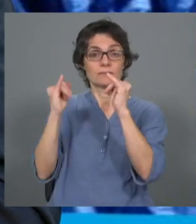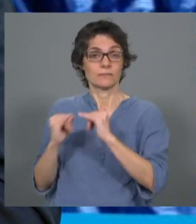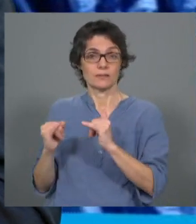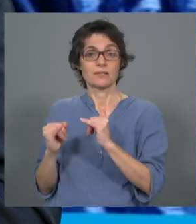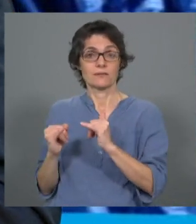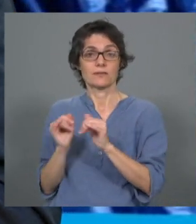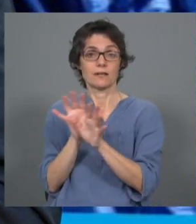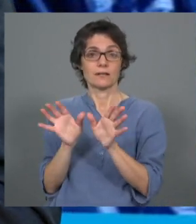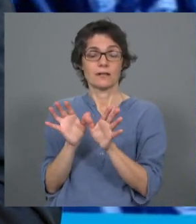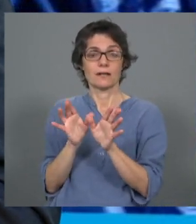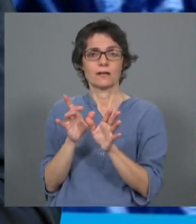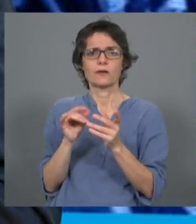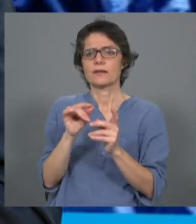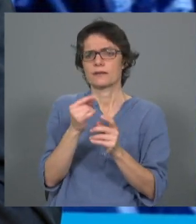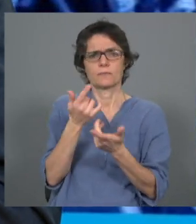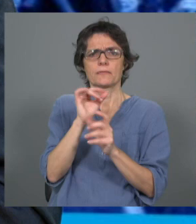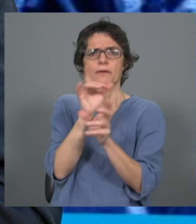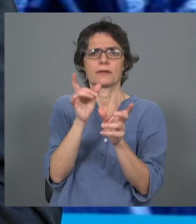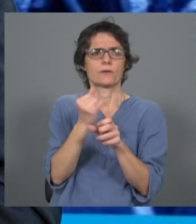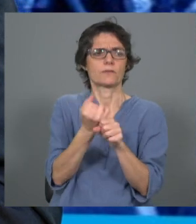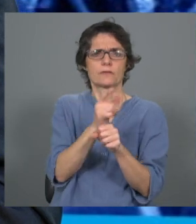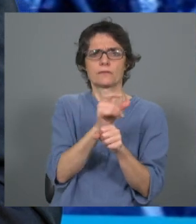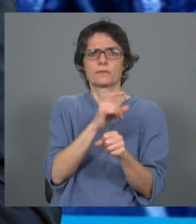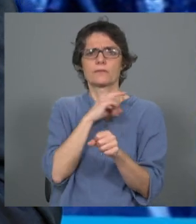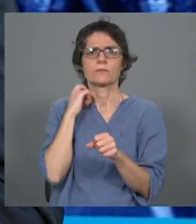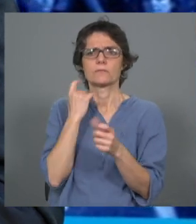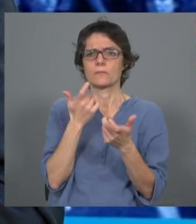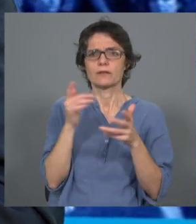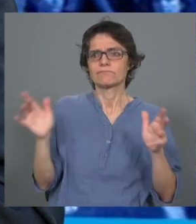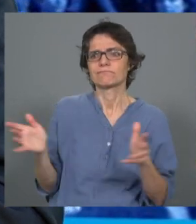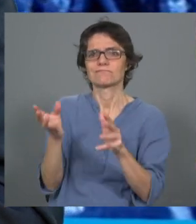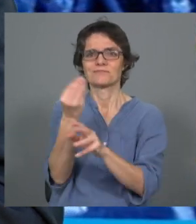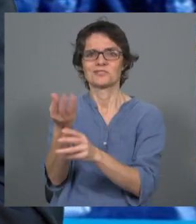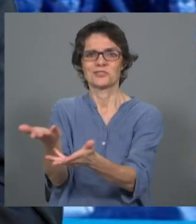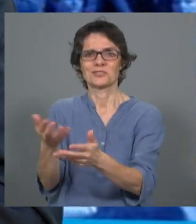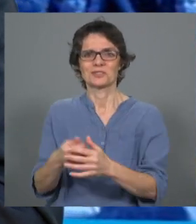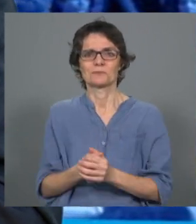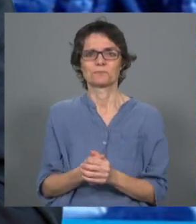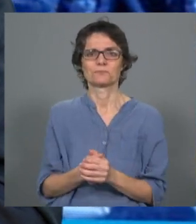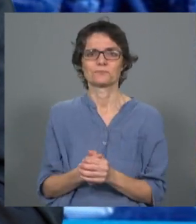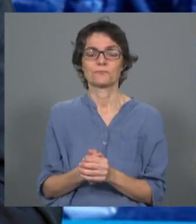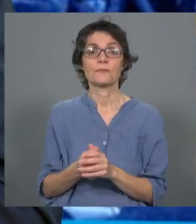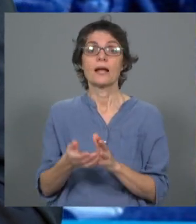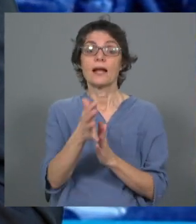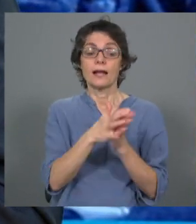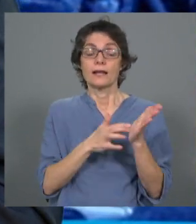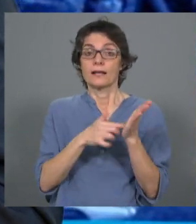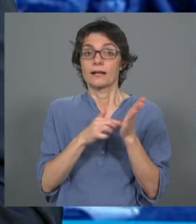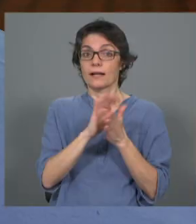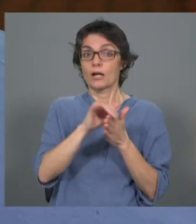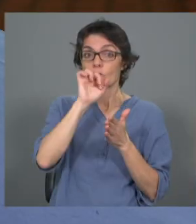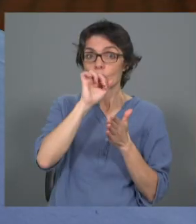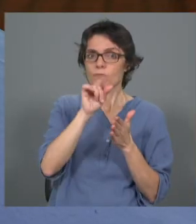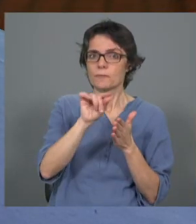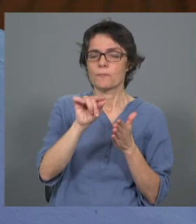ainda de cada pároco também que estimula para que esteja atento a este serviço, como forma também de gratidão. É uma carta, no fundo, uma